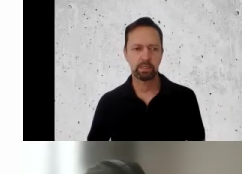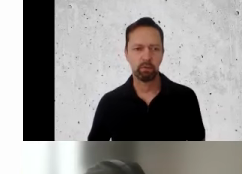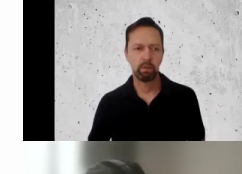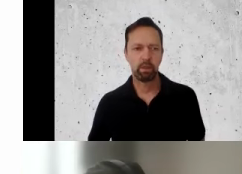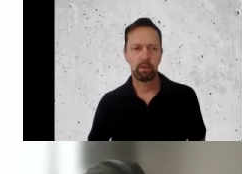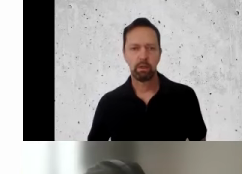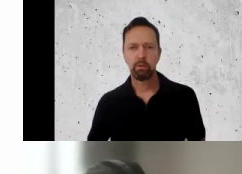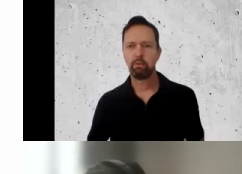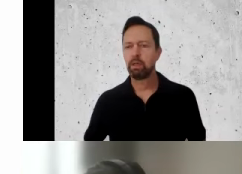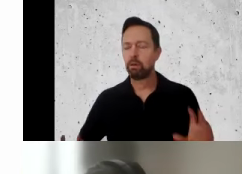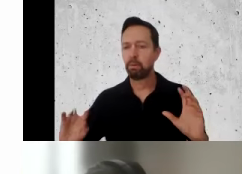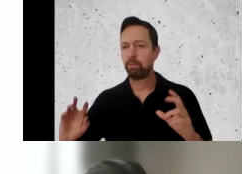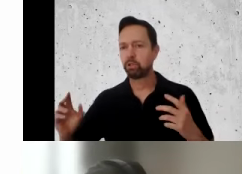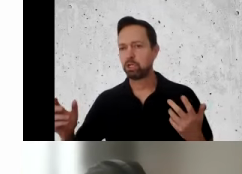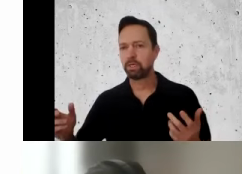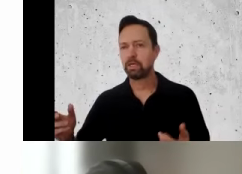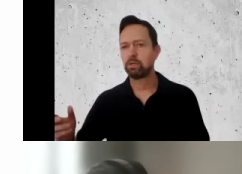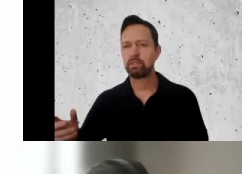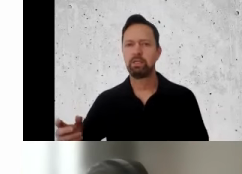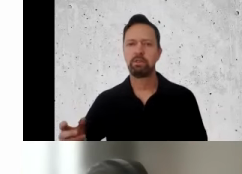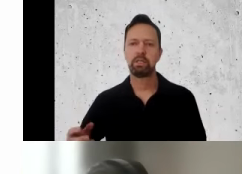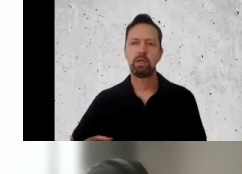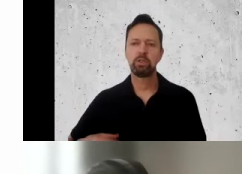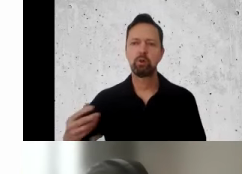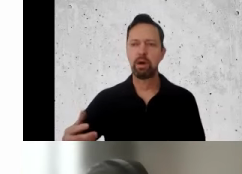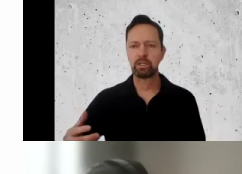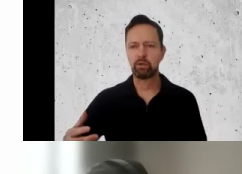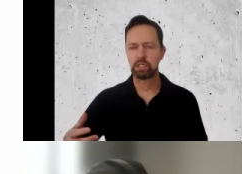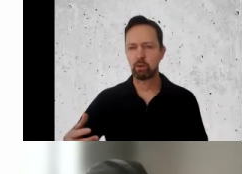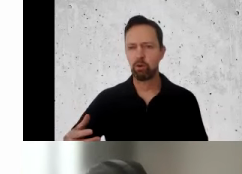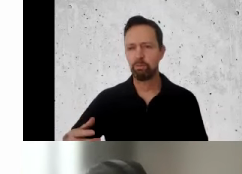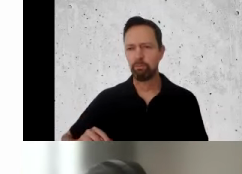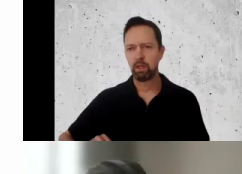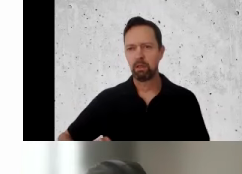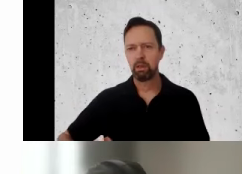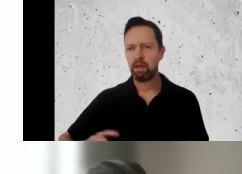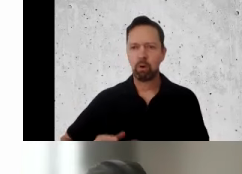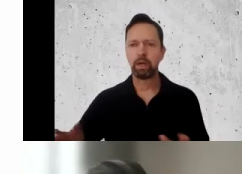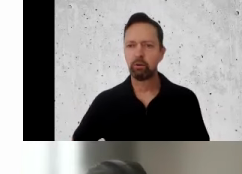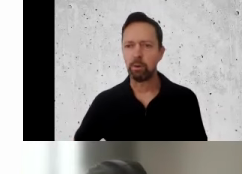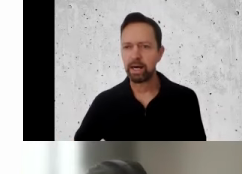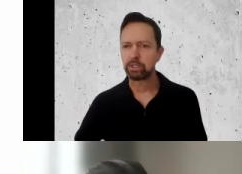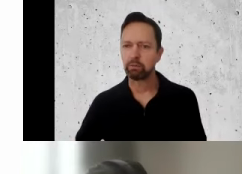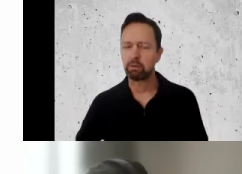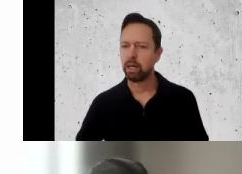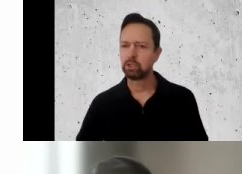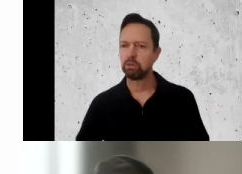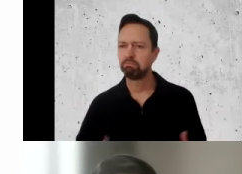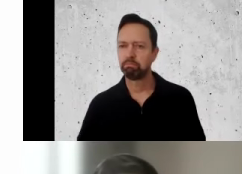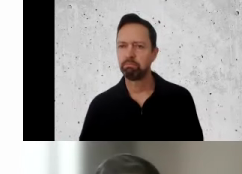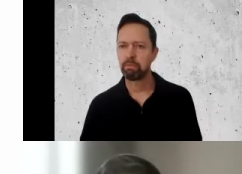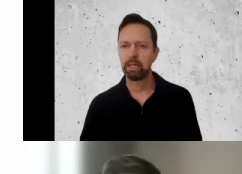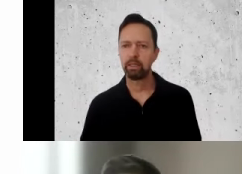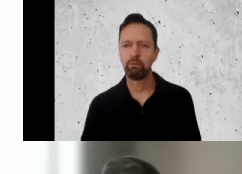de transação. E o primeiro jeito de pensar isso é o seguinte, se o tomate que você compra é qualquer tomate, é um